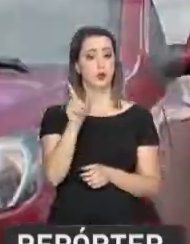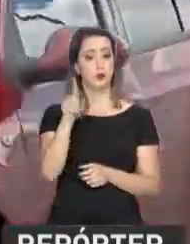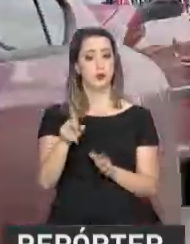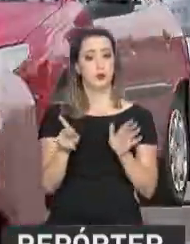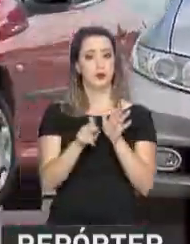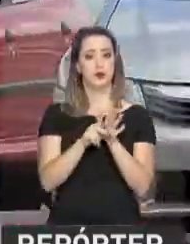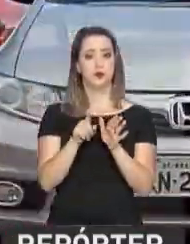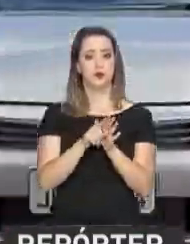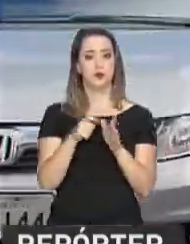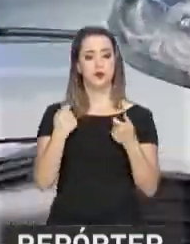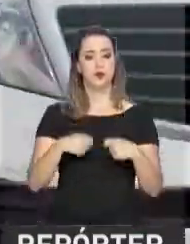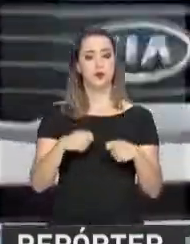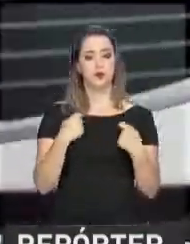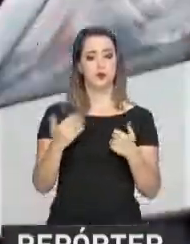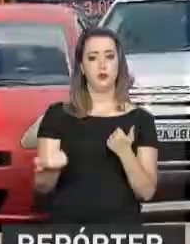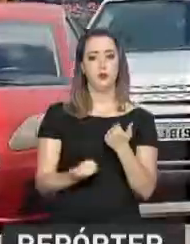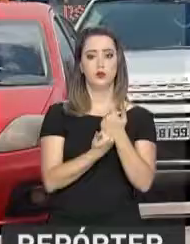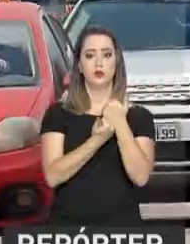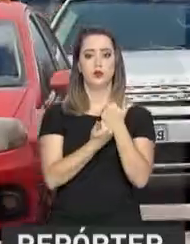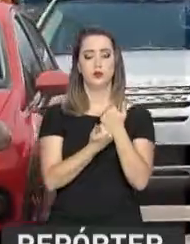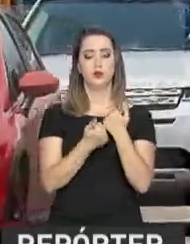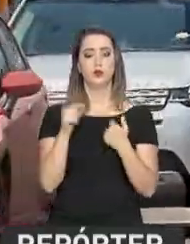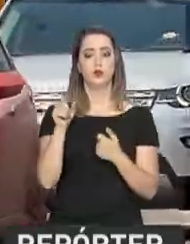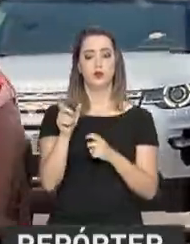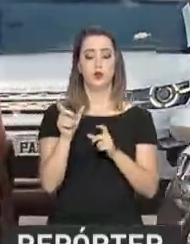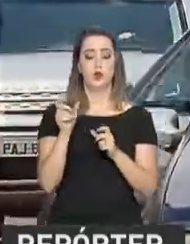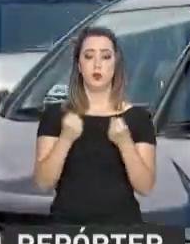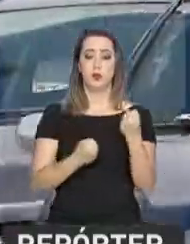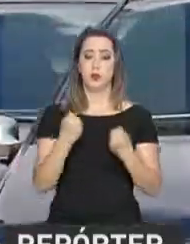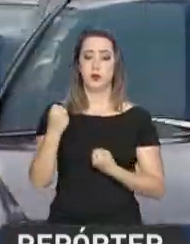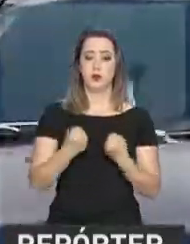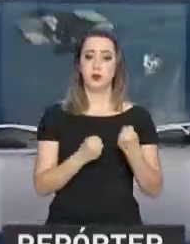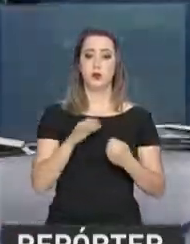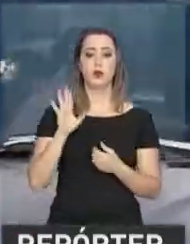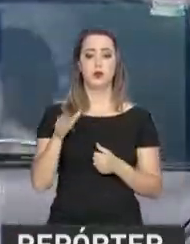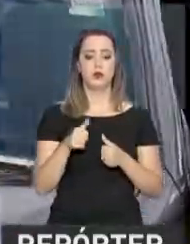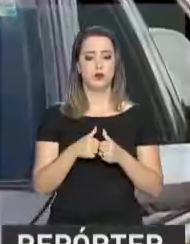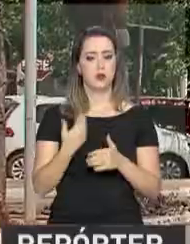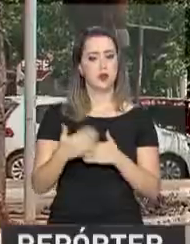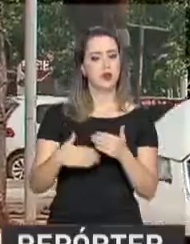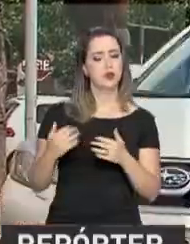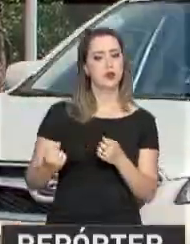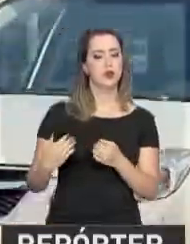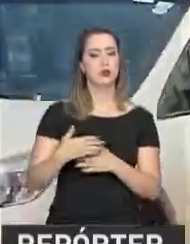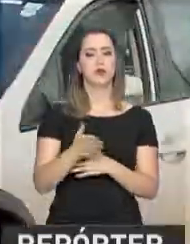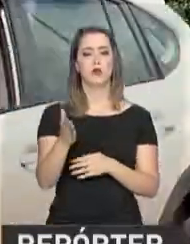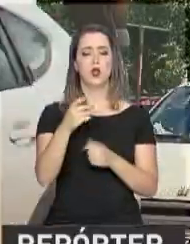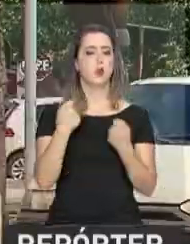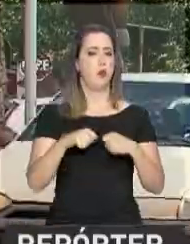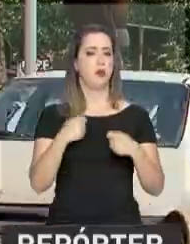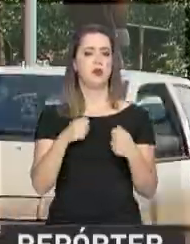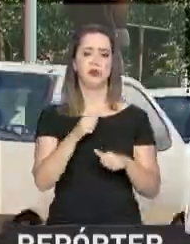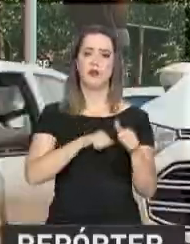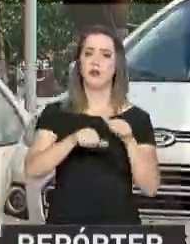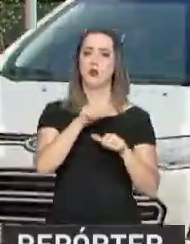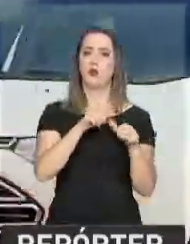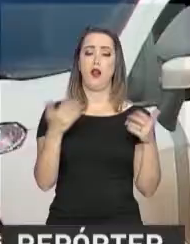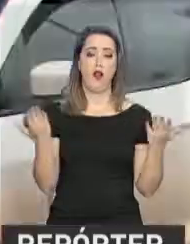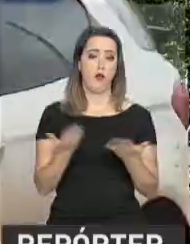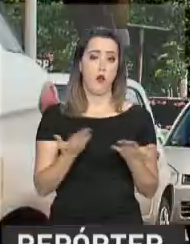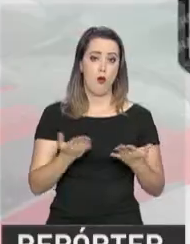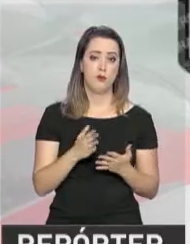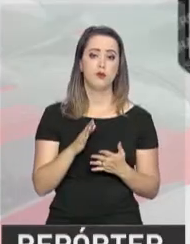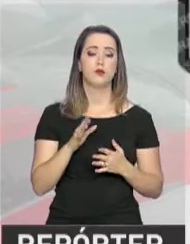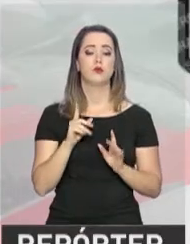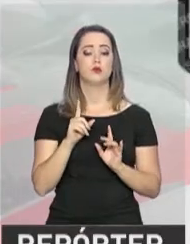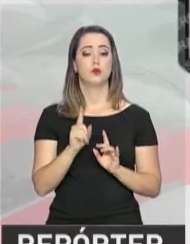houver necessidade de substituição para os veículos que já estão em circulação não vai ser preciso fazer essa troca